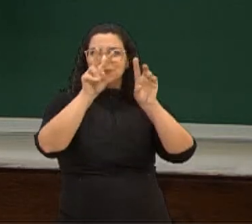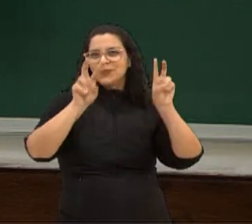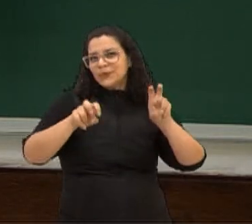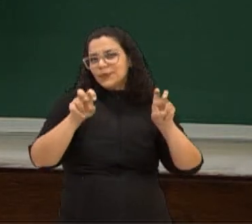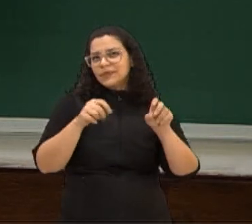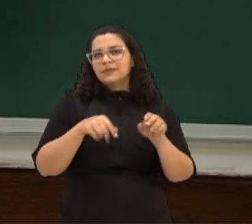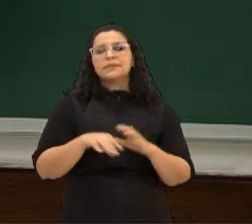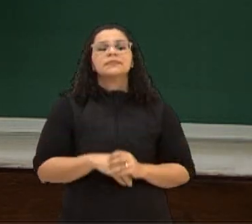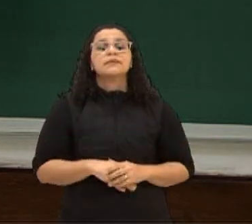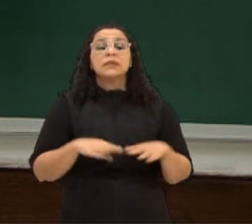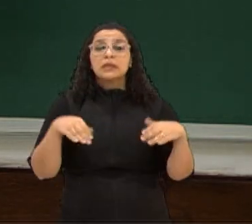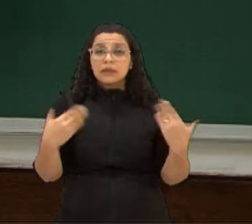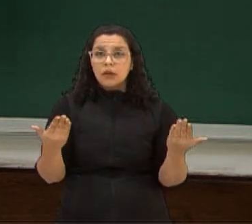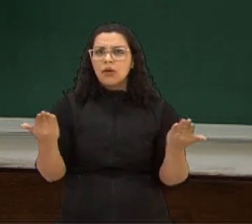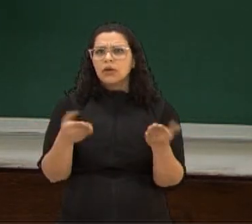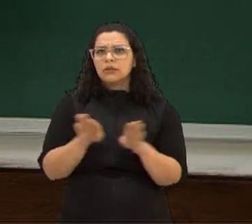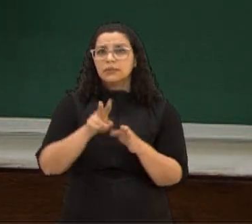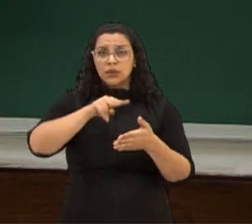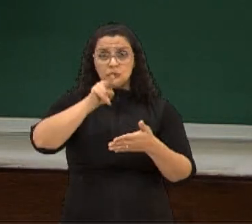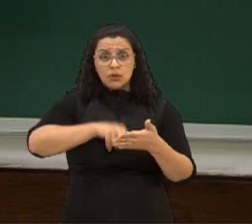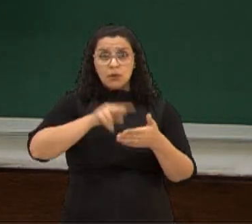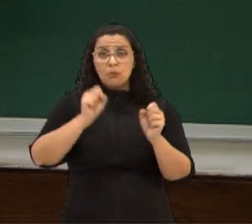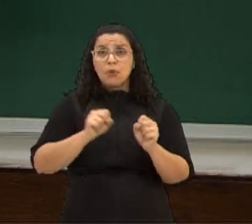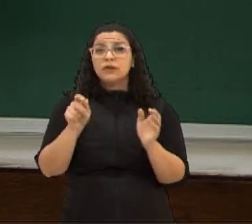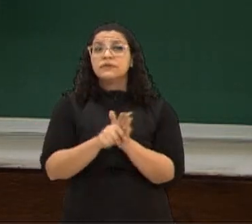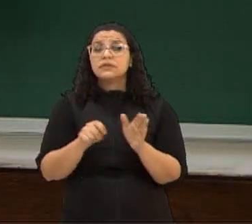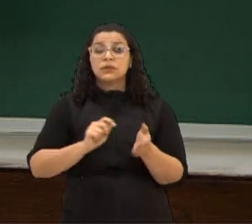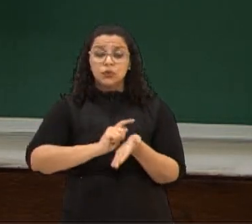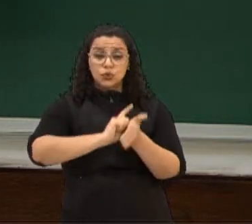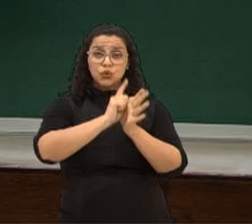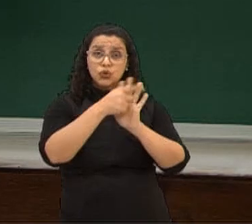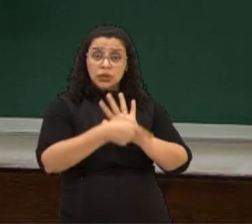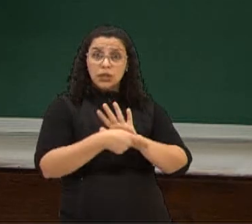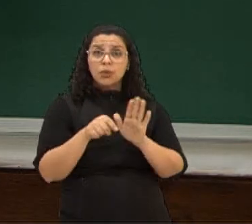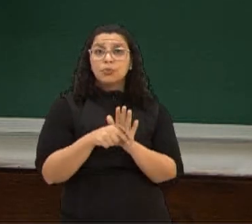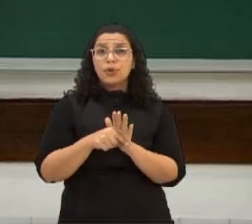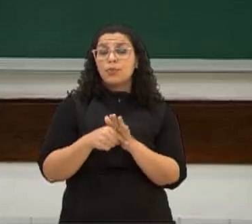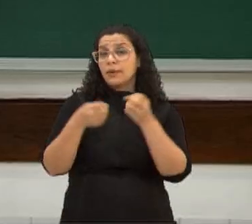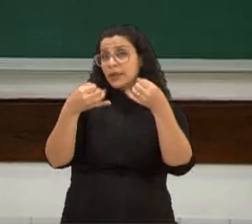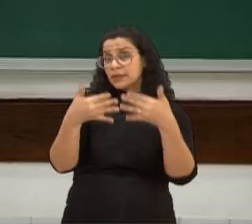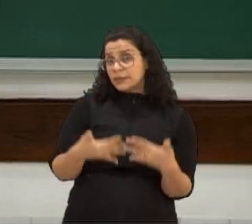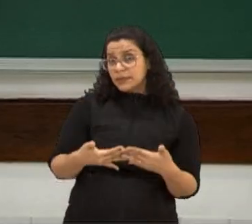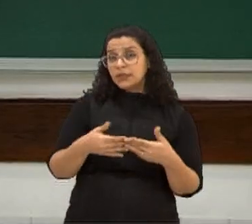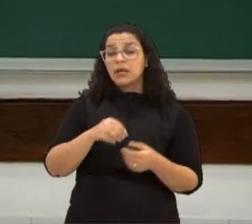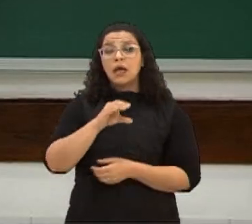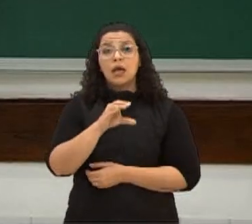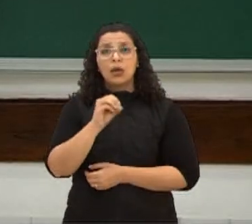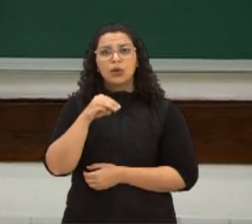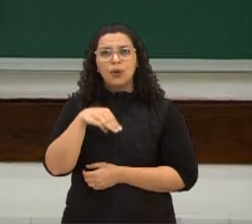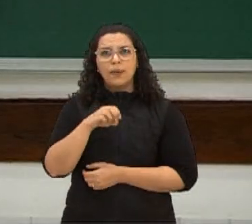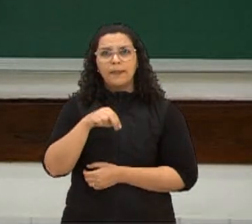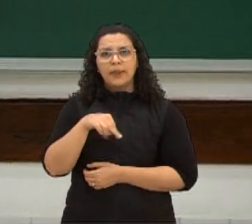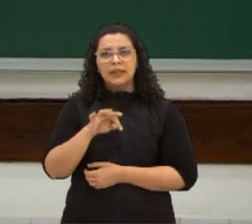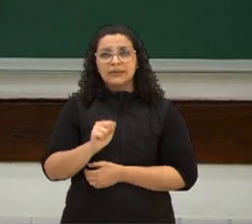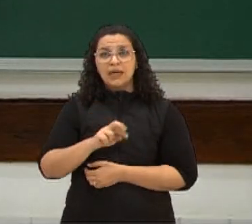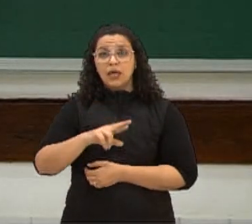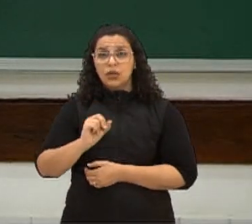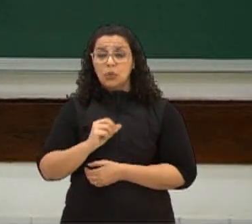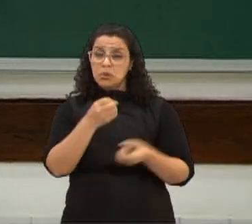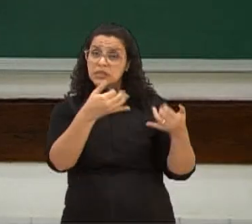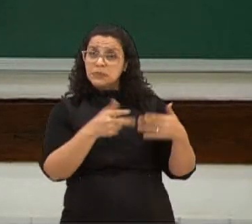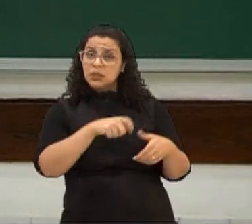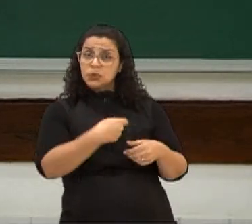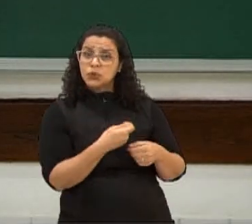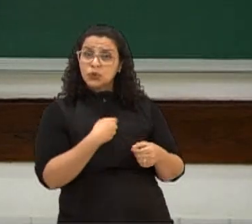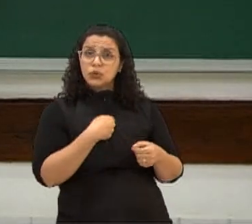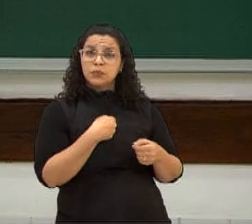o periódico. O leitor pode fazer uso do gênero para comentar, ele pode simplesmente comentar aquela